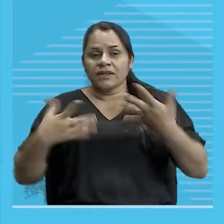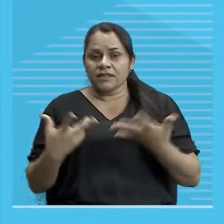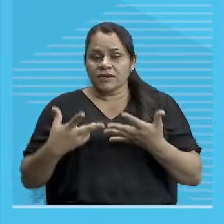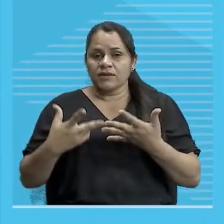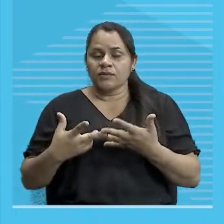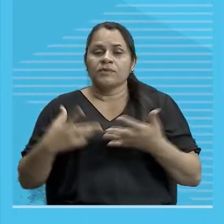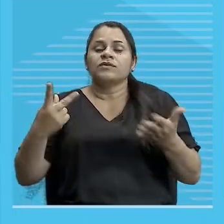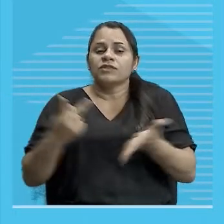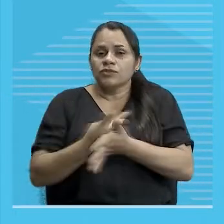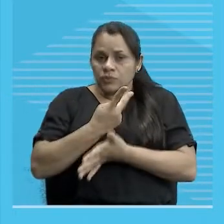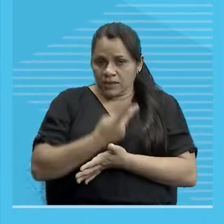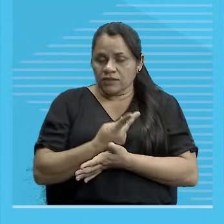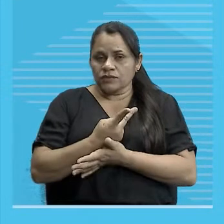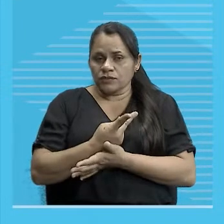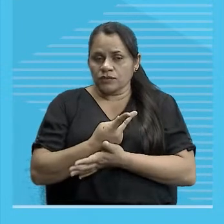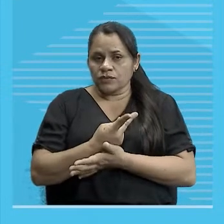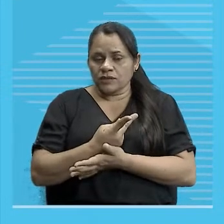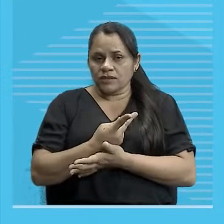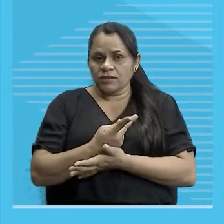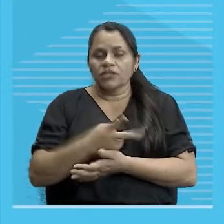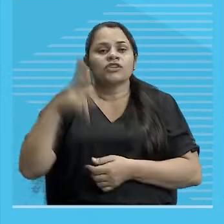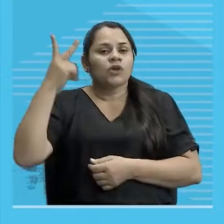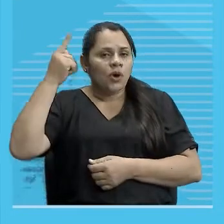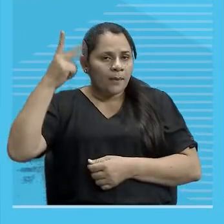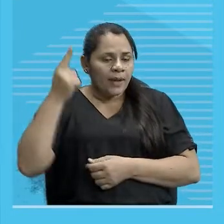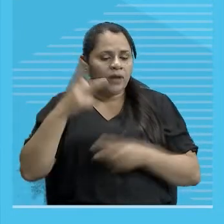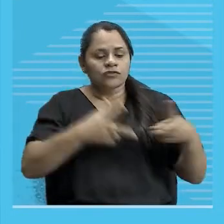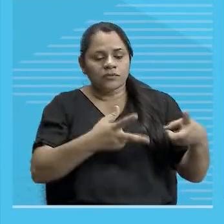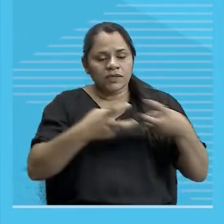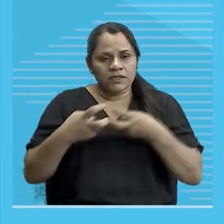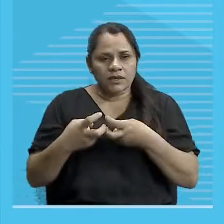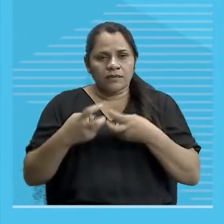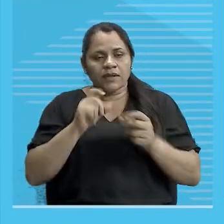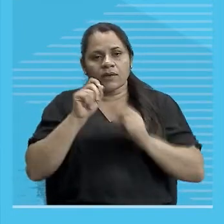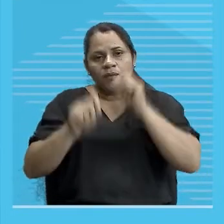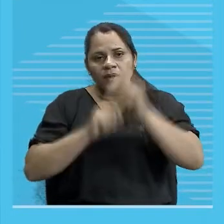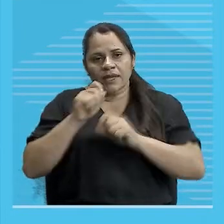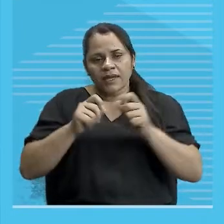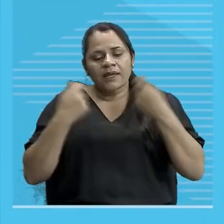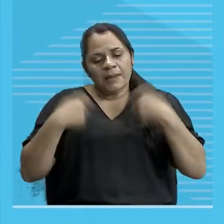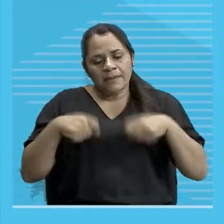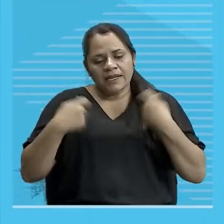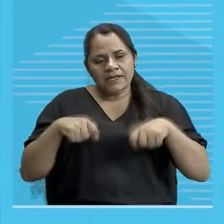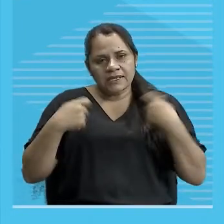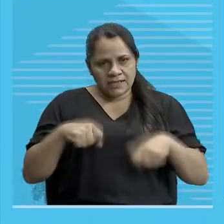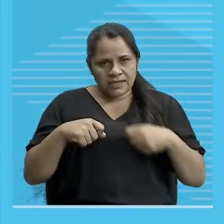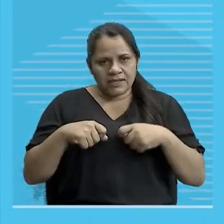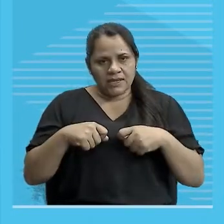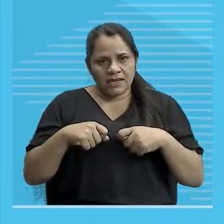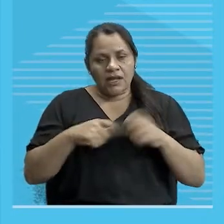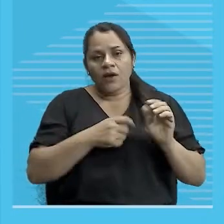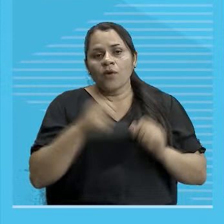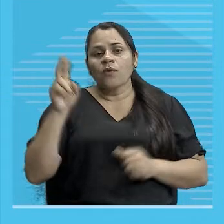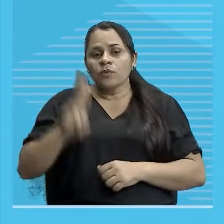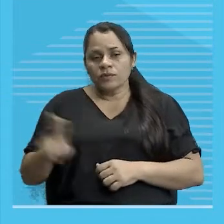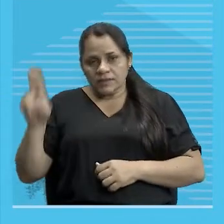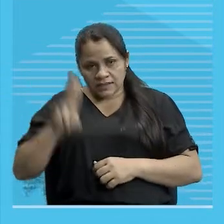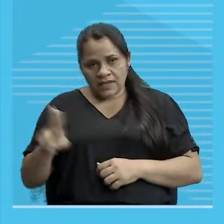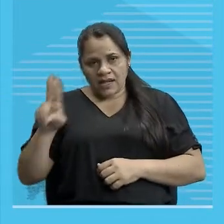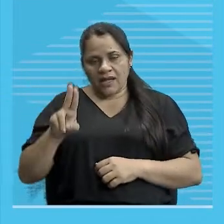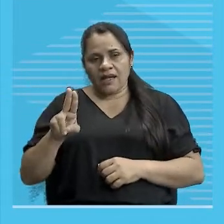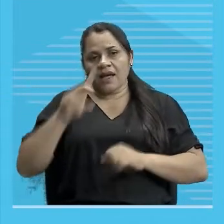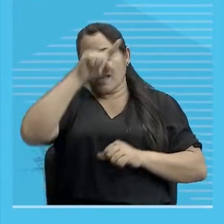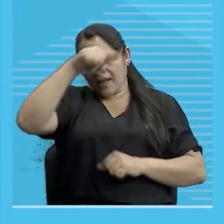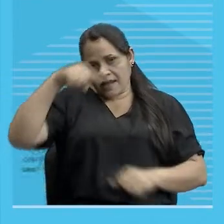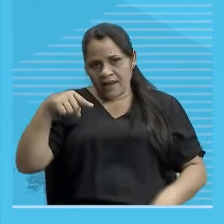bem tranquilas em que você percebe que realmente precisa se indicar a crase. A gente fala assim tranquilo,